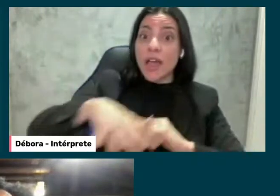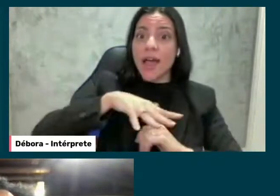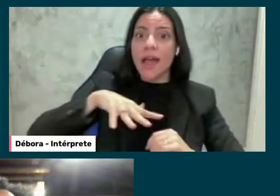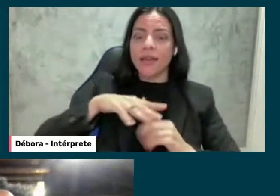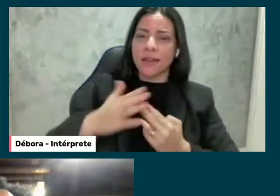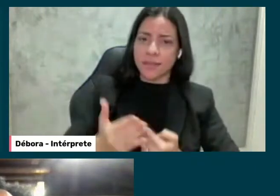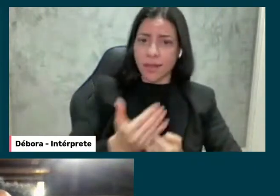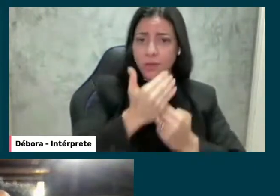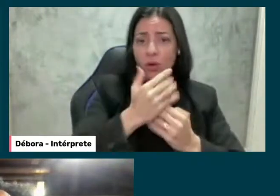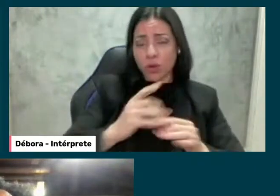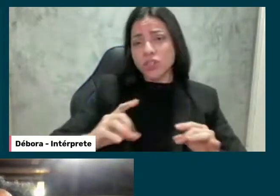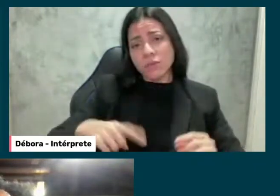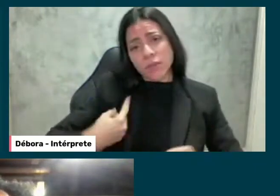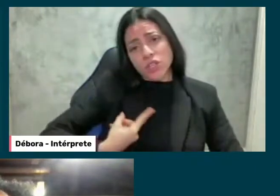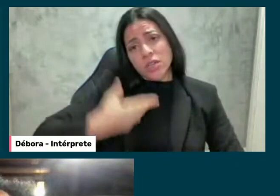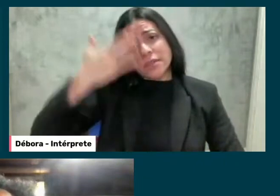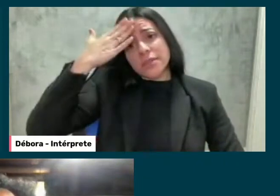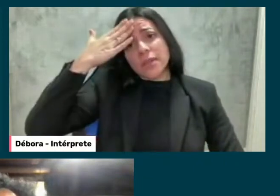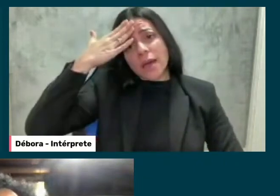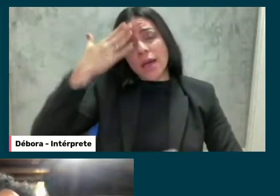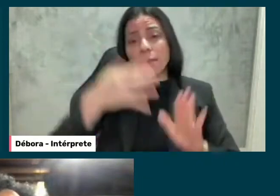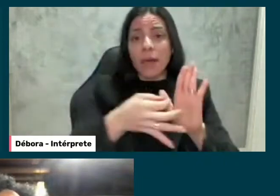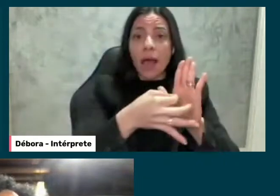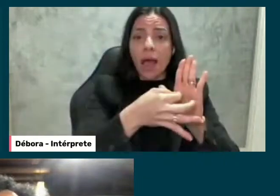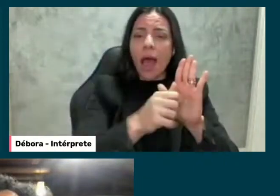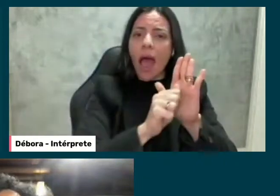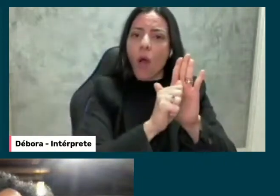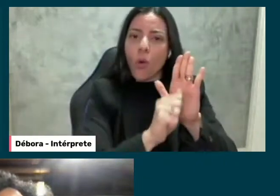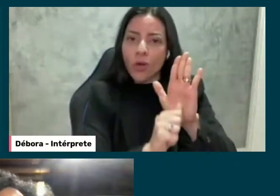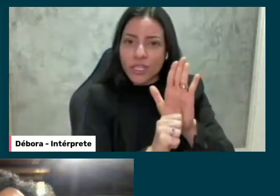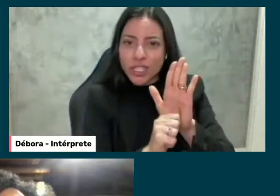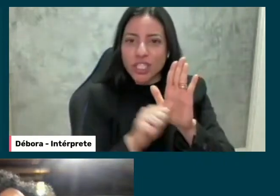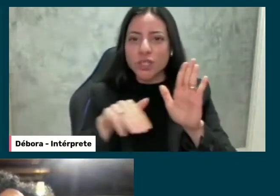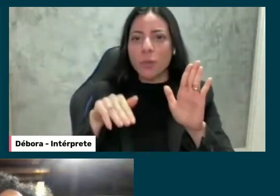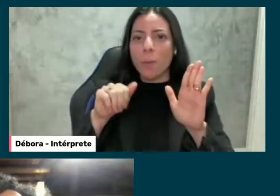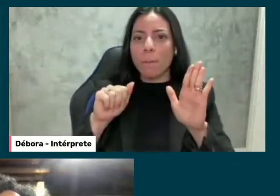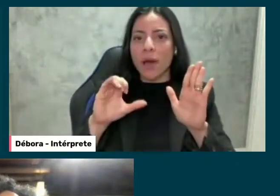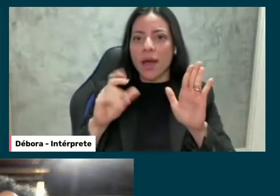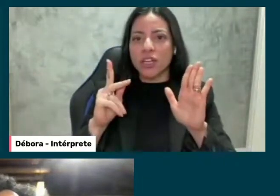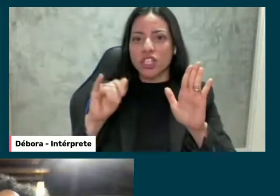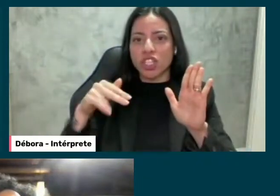sabemos que os algoritmos de machine learning, eles estão evoluindo há